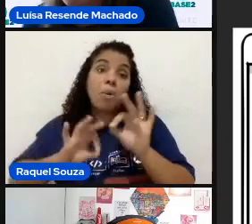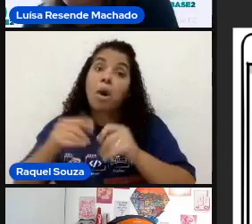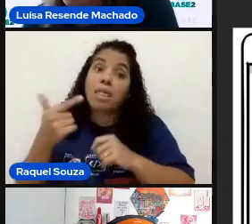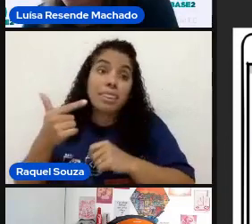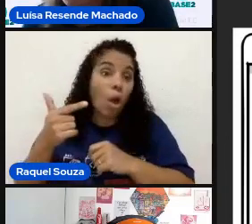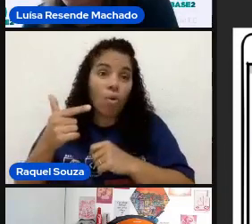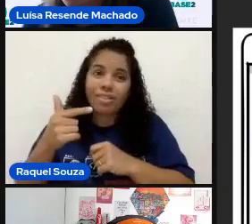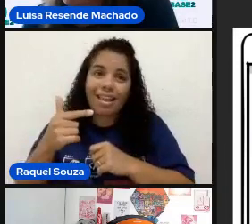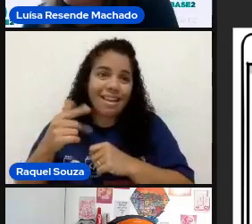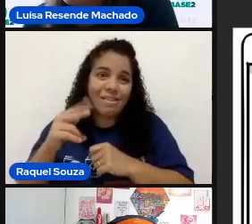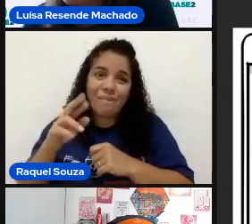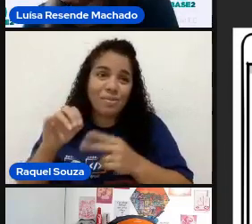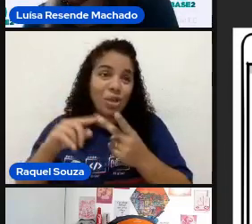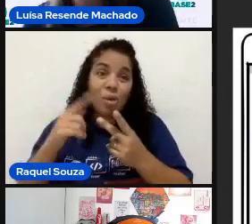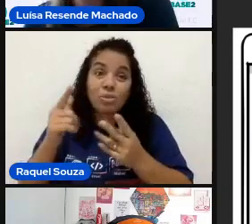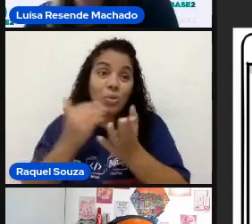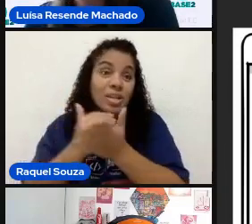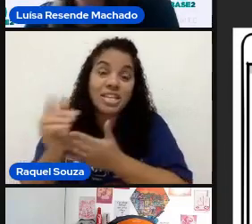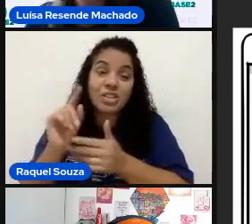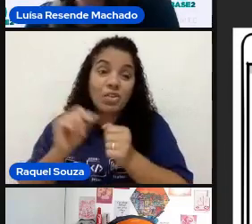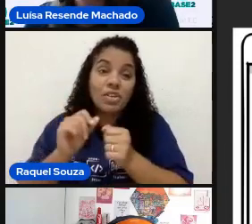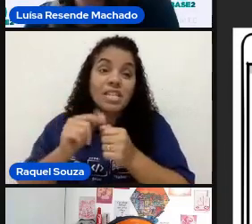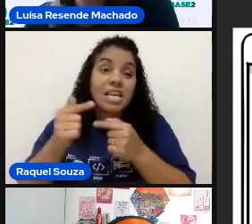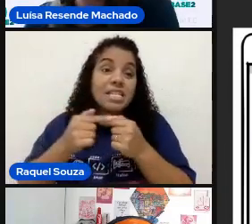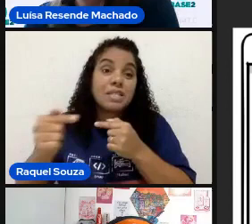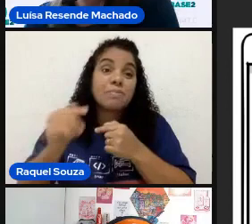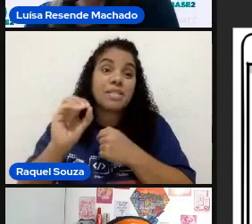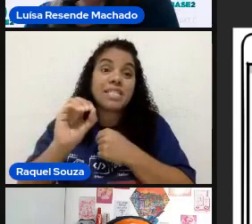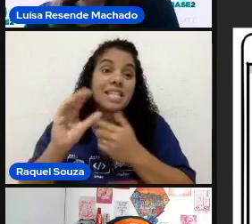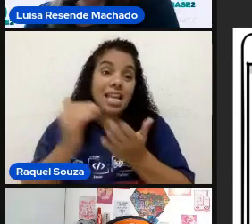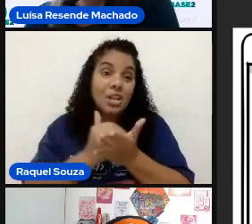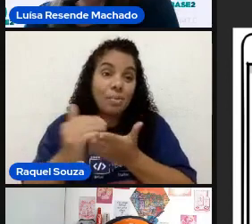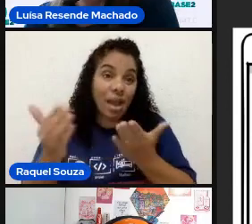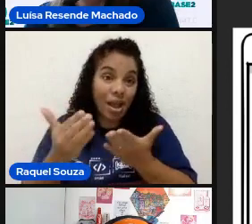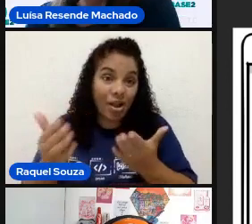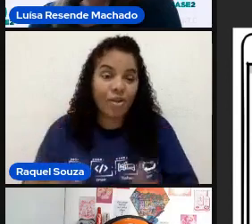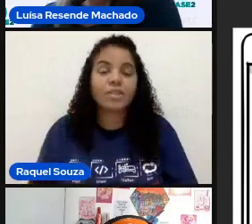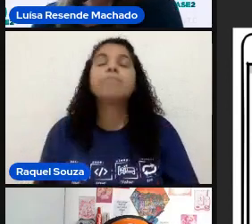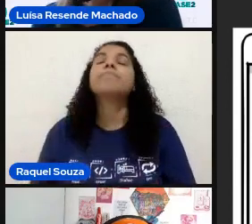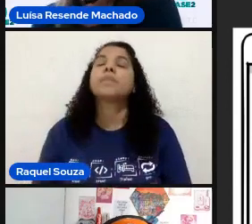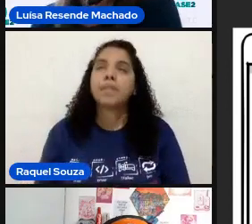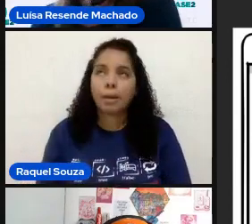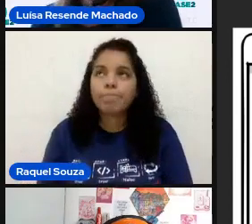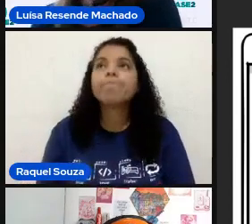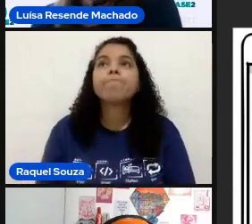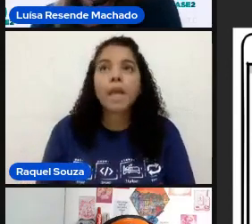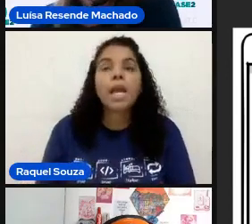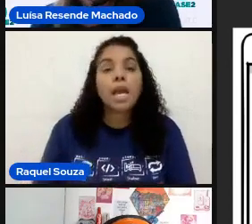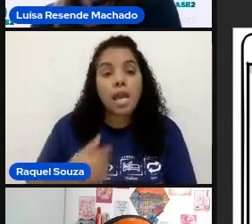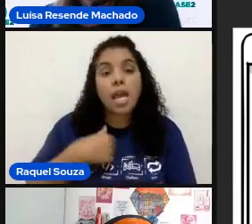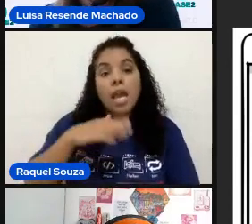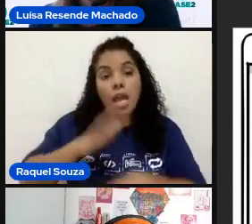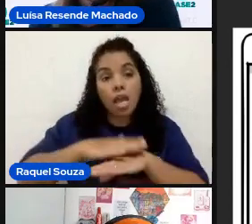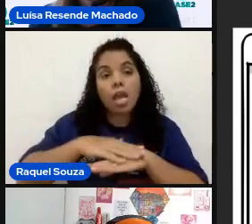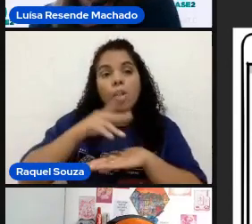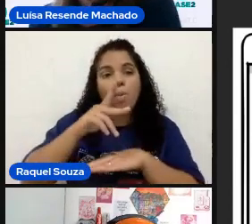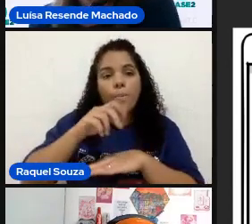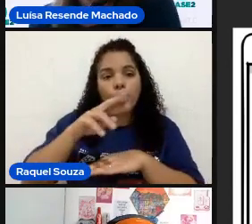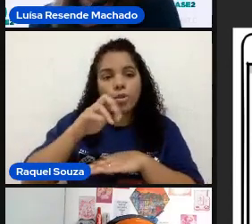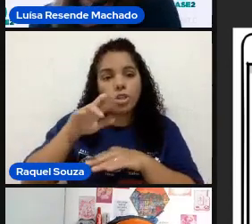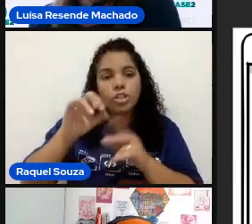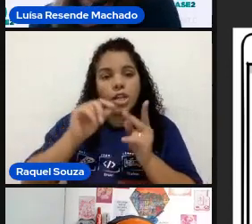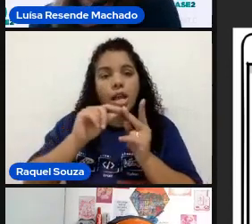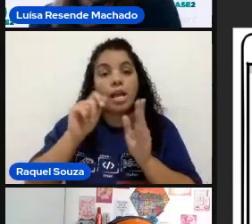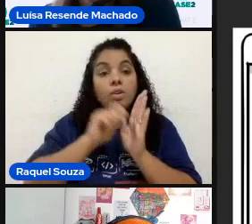foi iniciado, sprint zero. Então, como eu disse, aqui eu prototiparia escrevendo, por exemplo, um